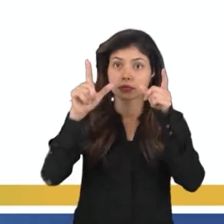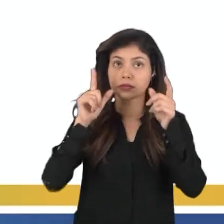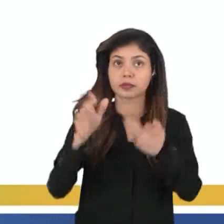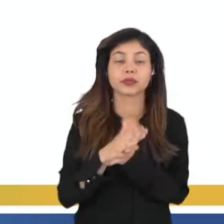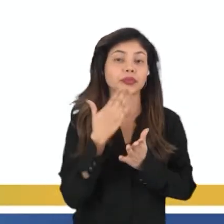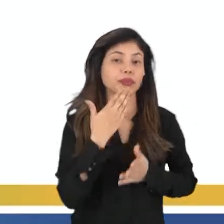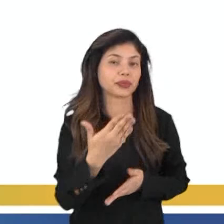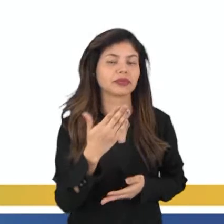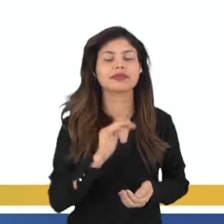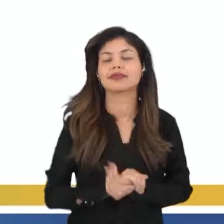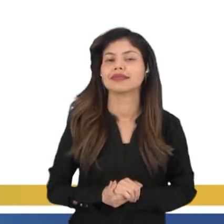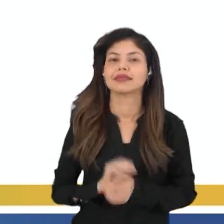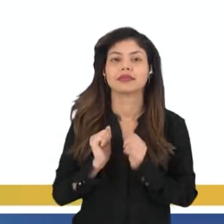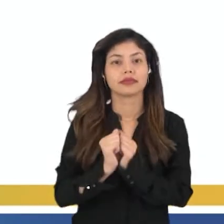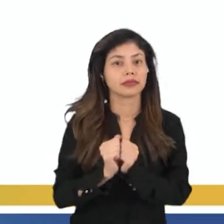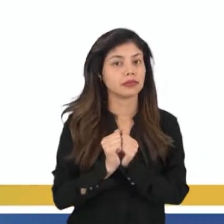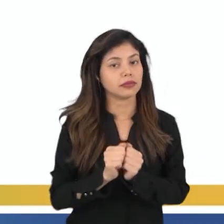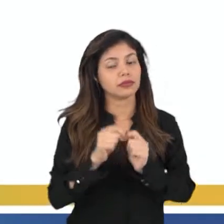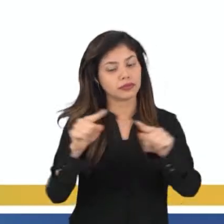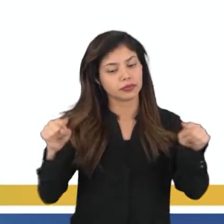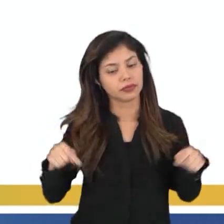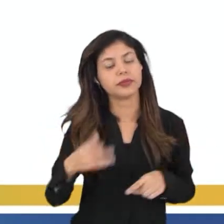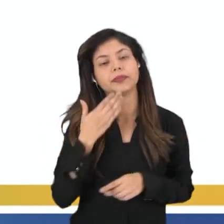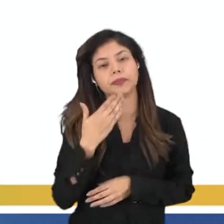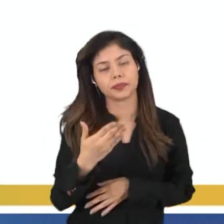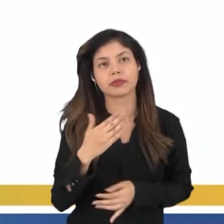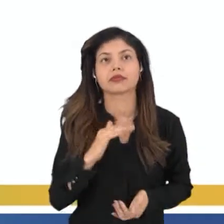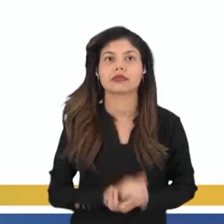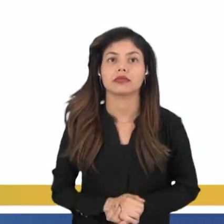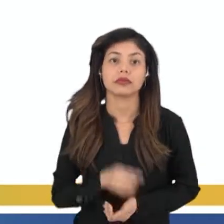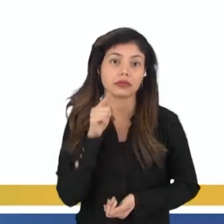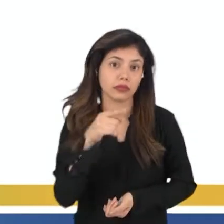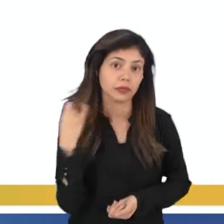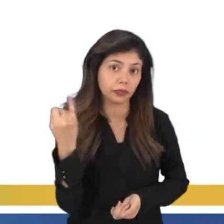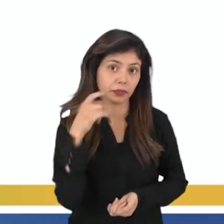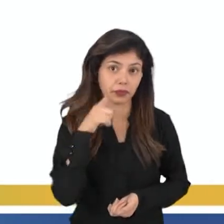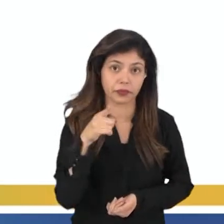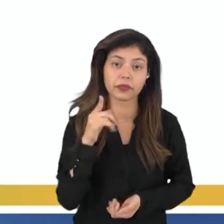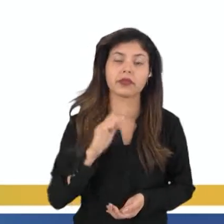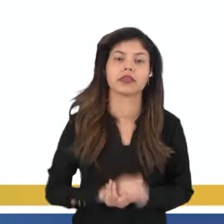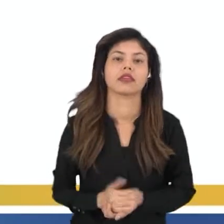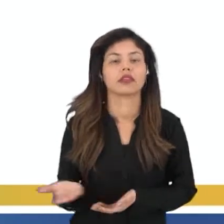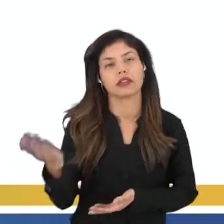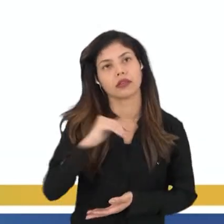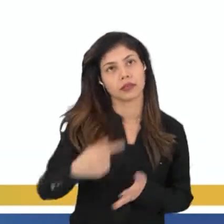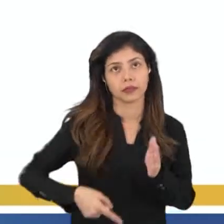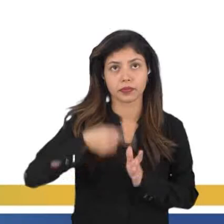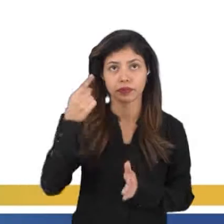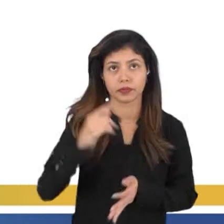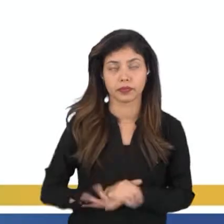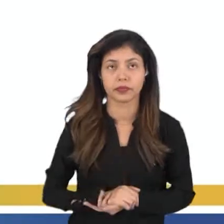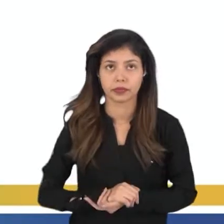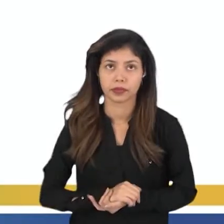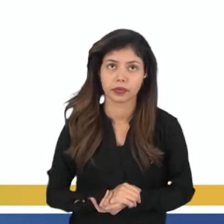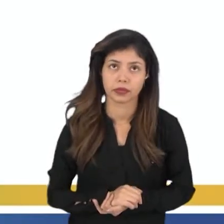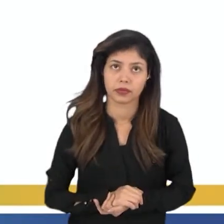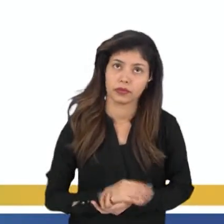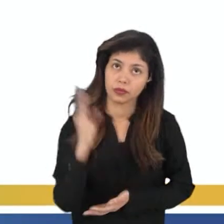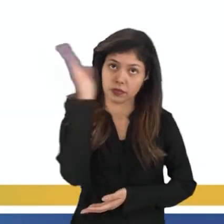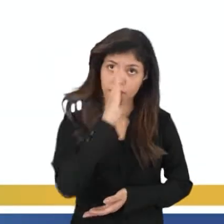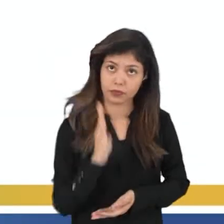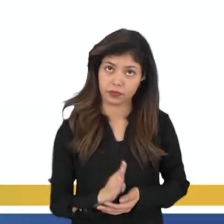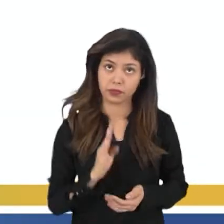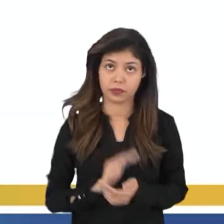pedir ajuda de quem está na sala com você, pode pedir. O que importa para mim é que você acerte. Vamos lá para a primeira questão?